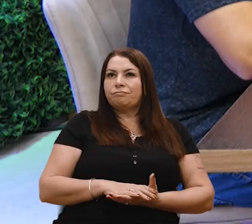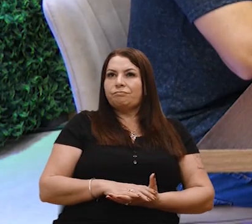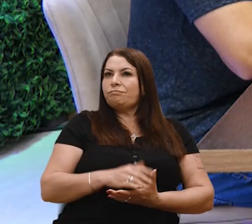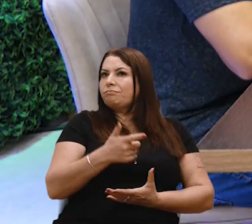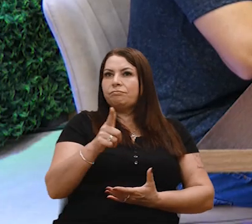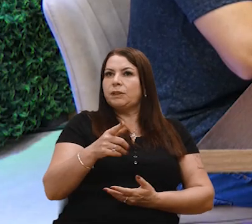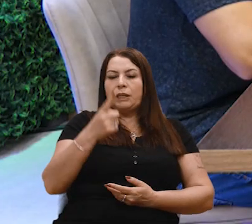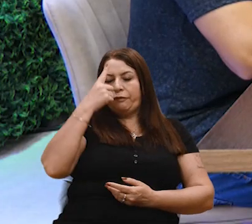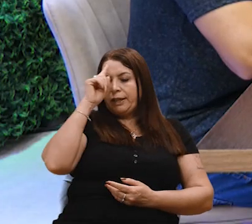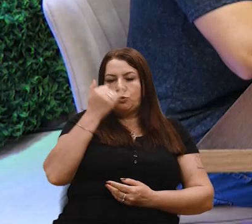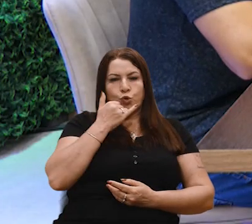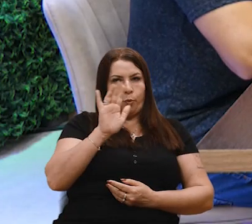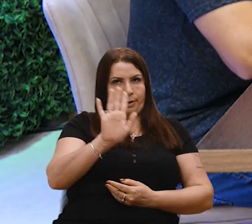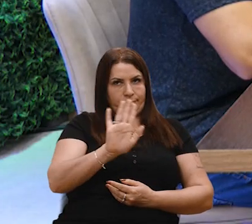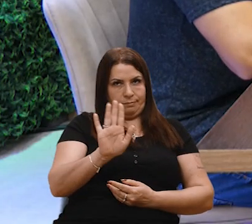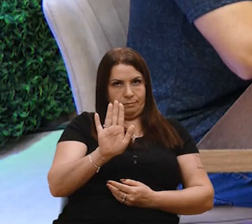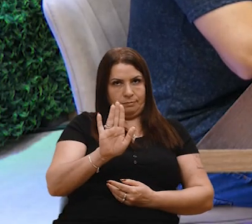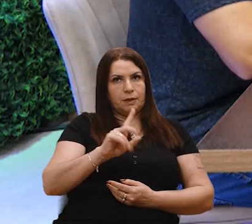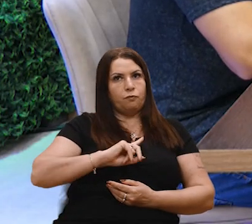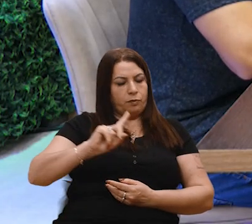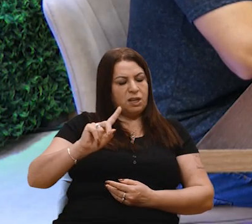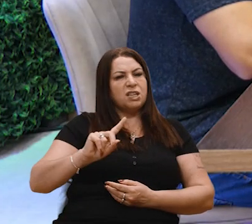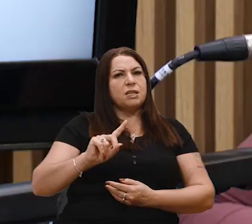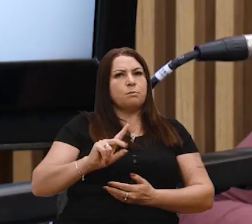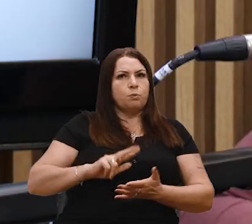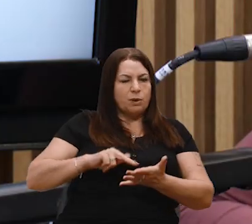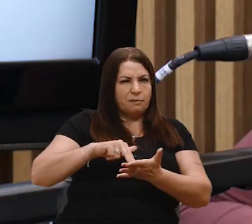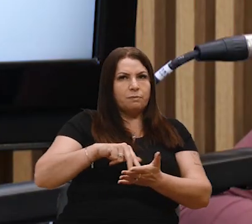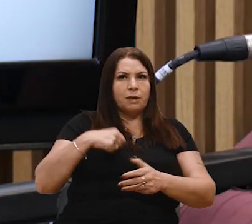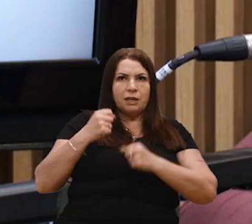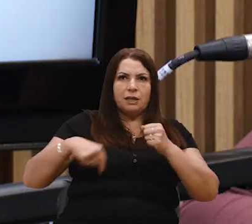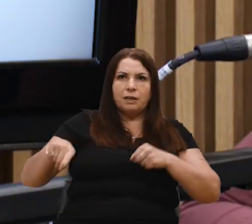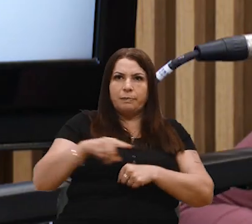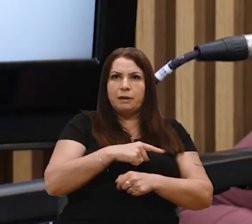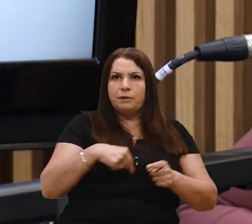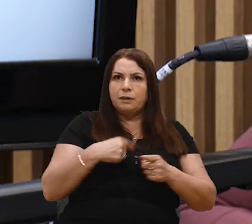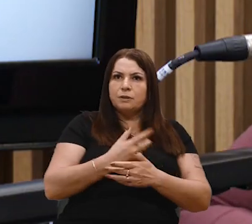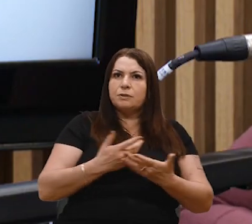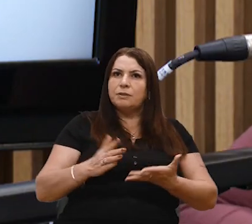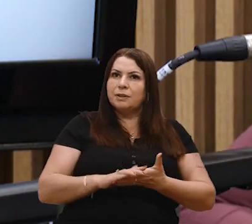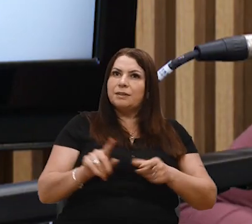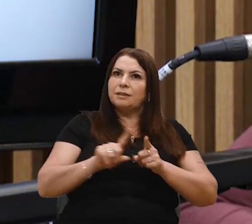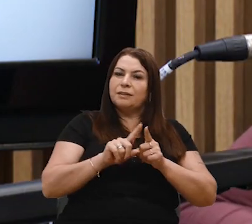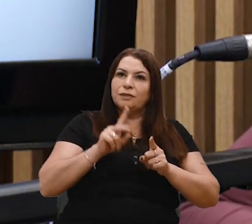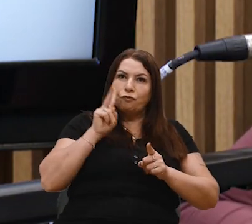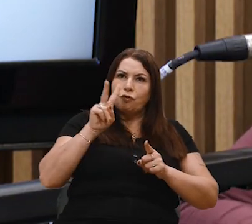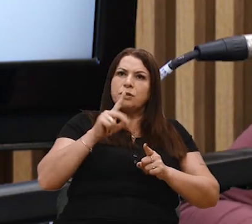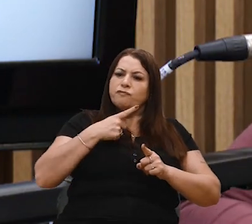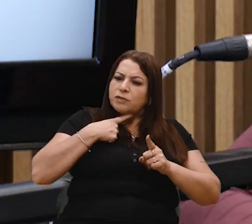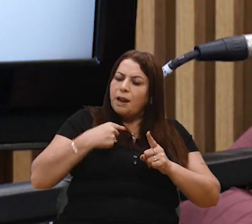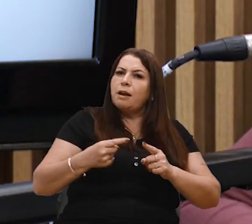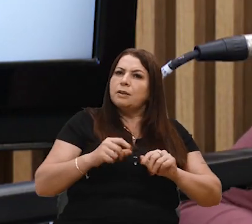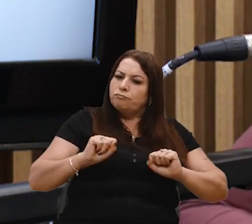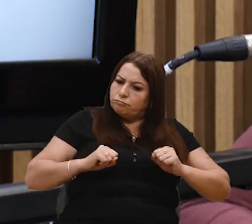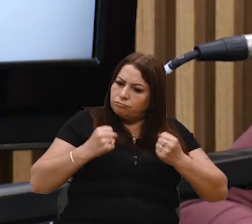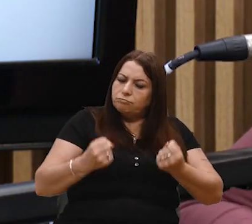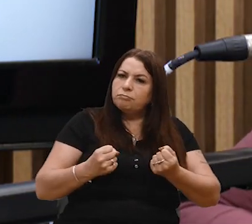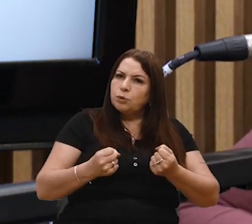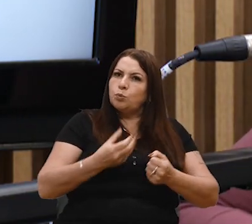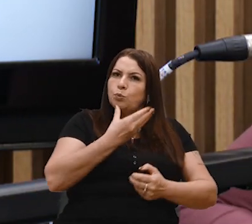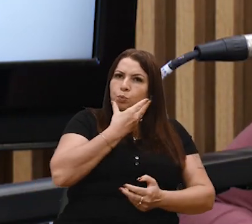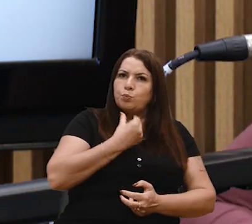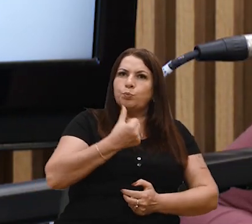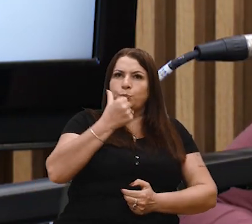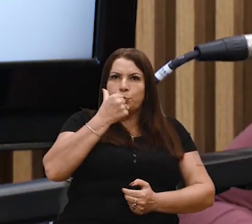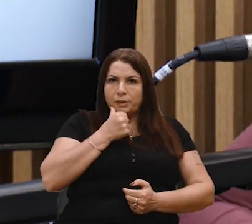galera, gente, não tem desculpa, né? Vamos lá, vamos se incluir. Basta muita força de vontade de